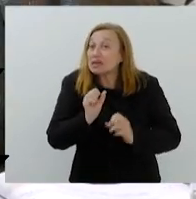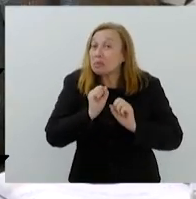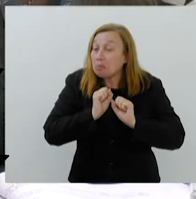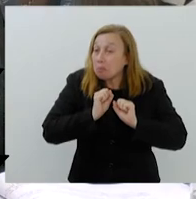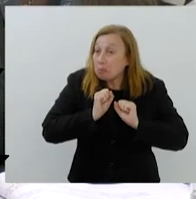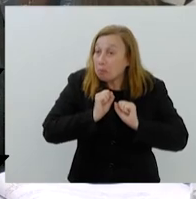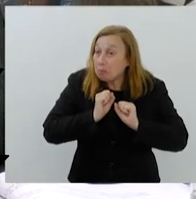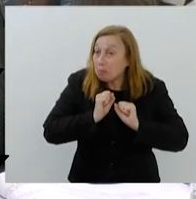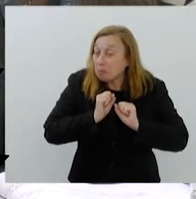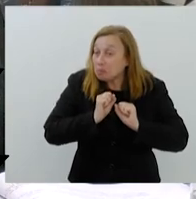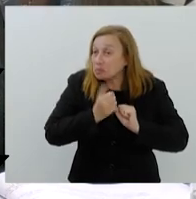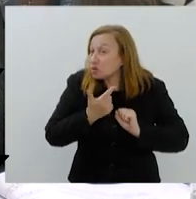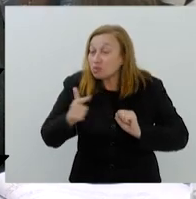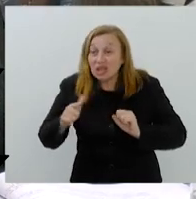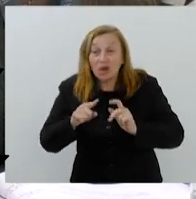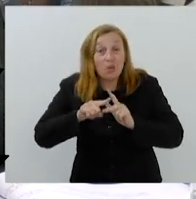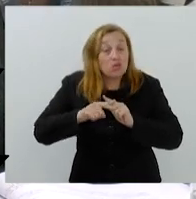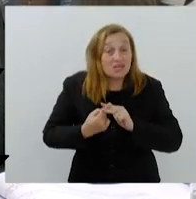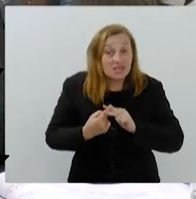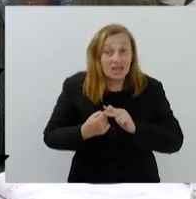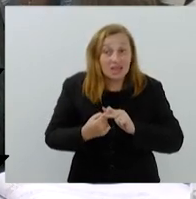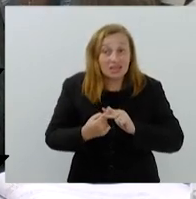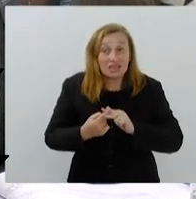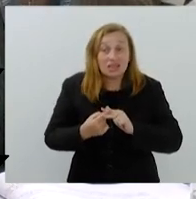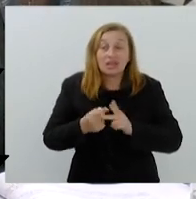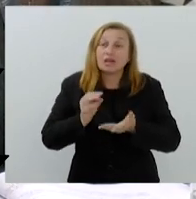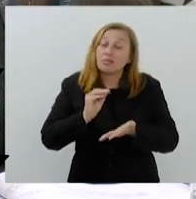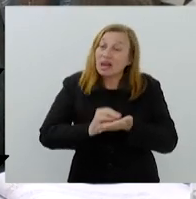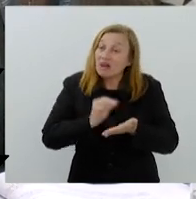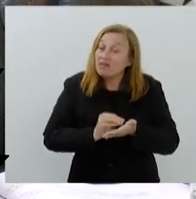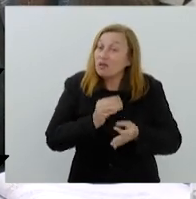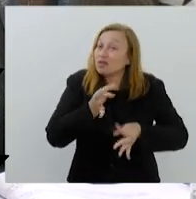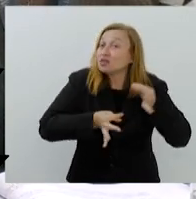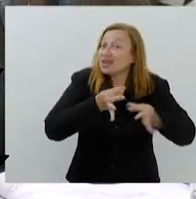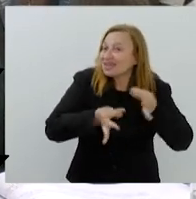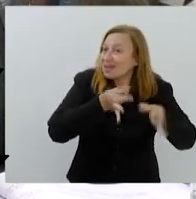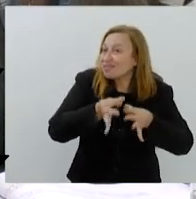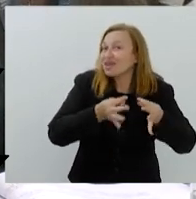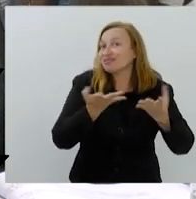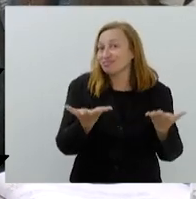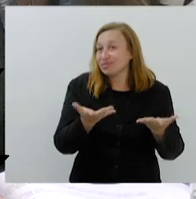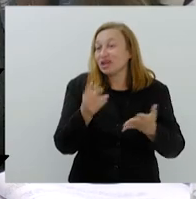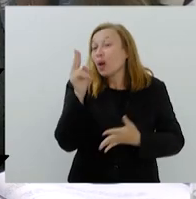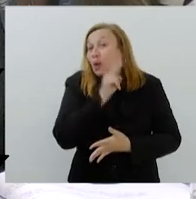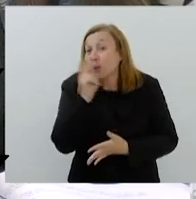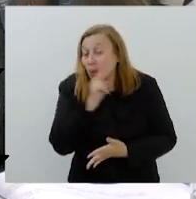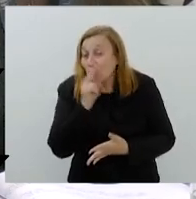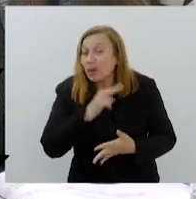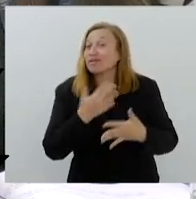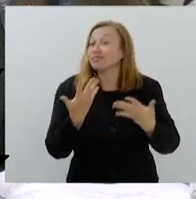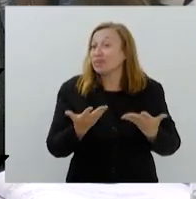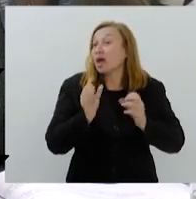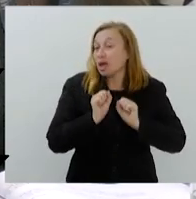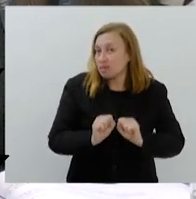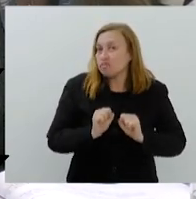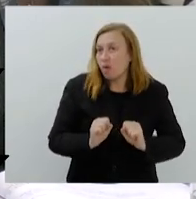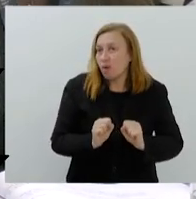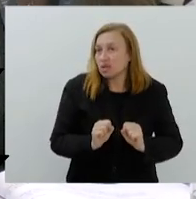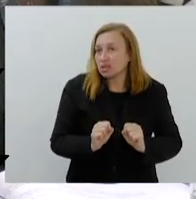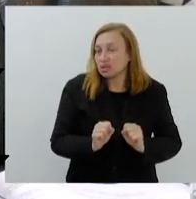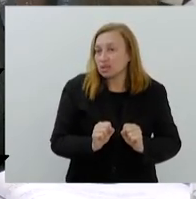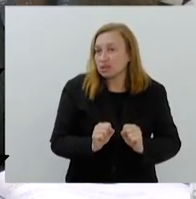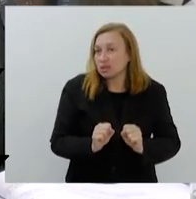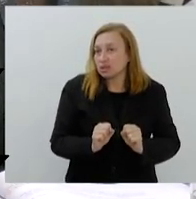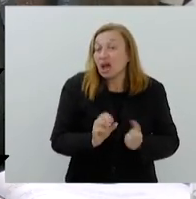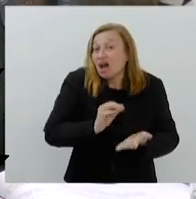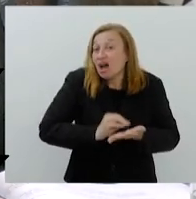irreparáveis pelo fato da descontinuação de tratamentos que são urgentes e que podem levar a